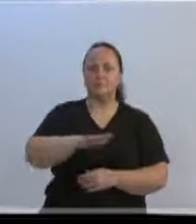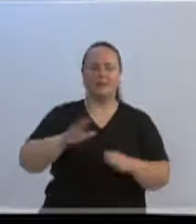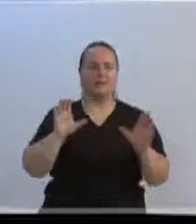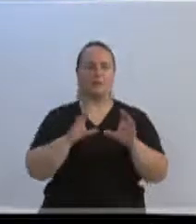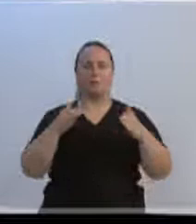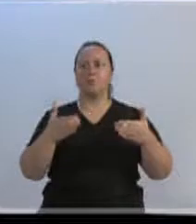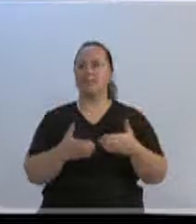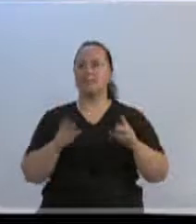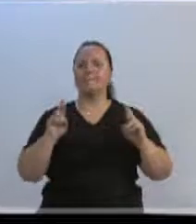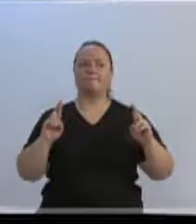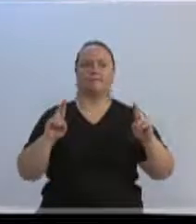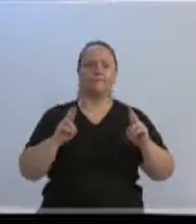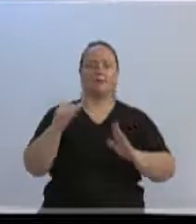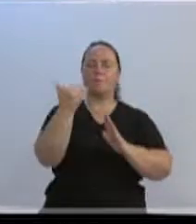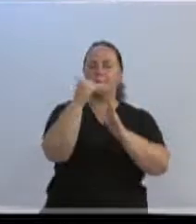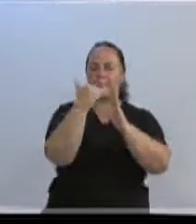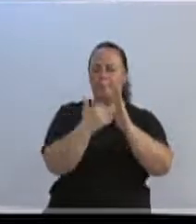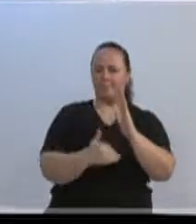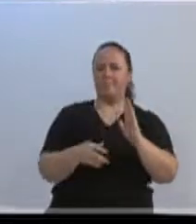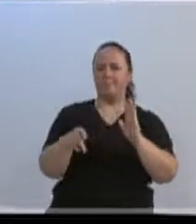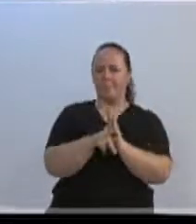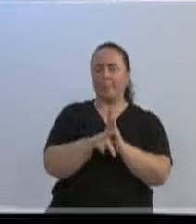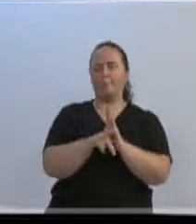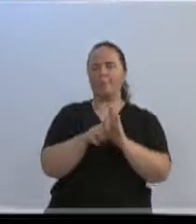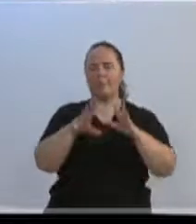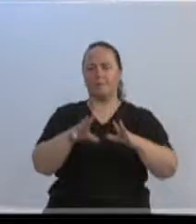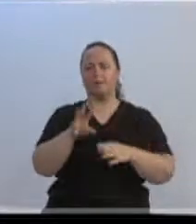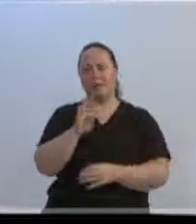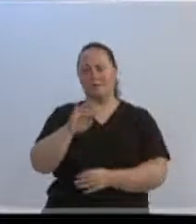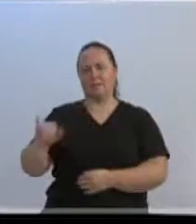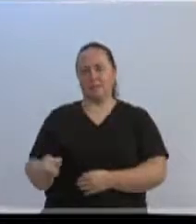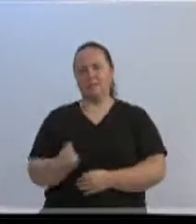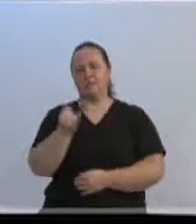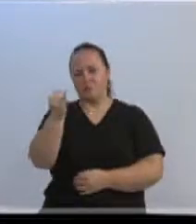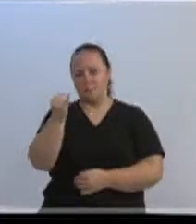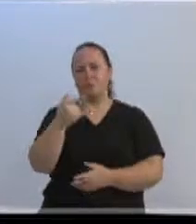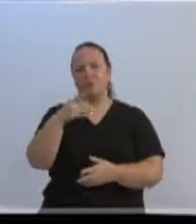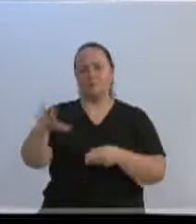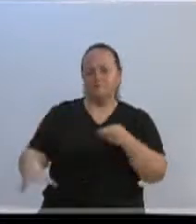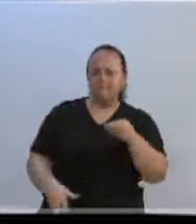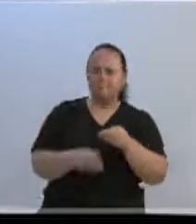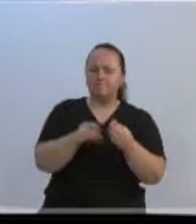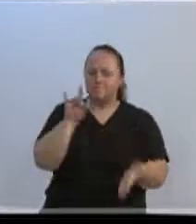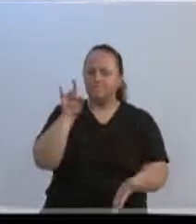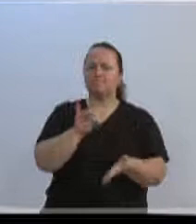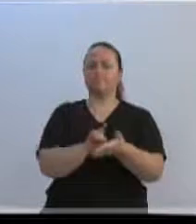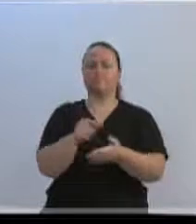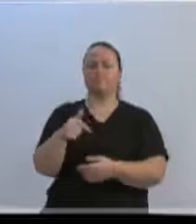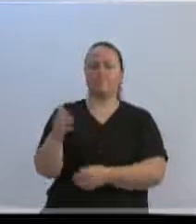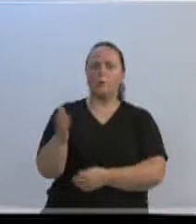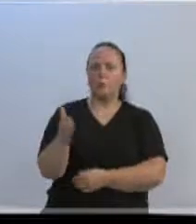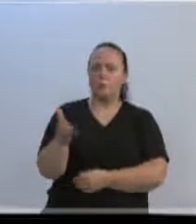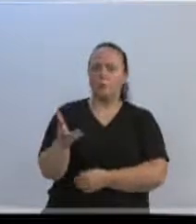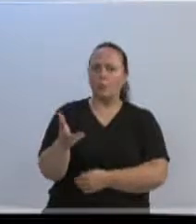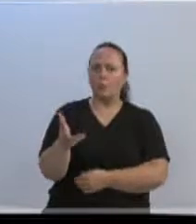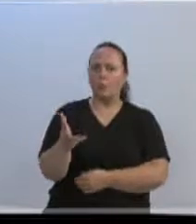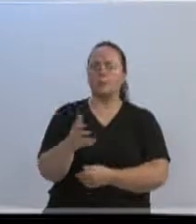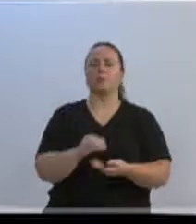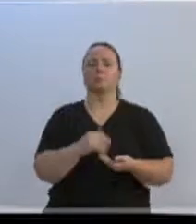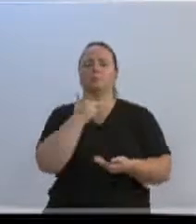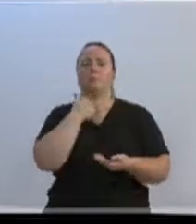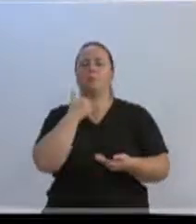do povo só aumenta com relação a este programa do tribunal de justiça de santa catarina e temos que agilizar a sua implementação o nosso município chávez ter rompido por